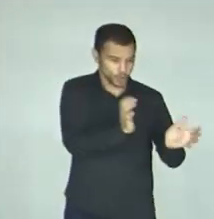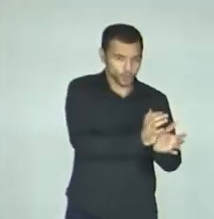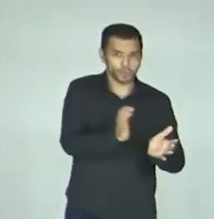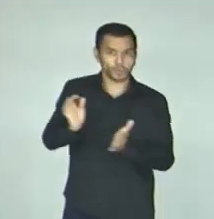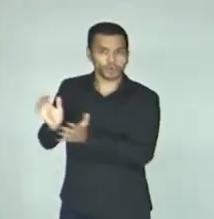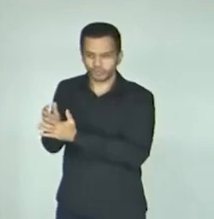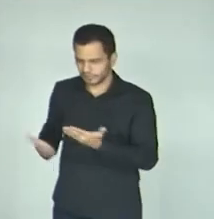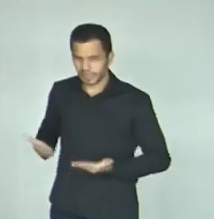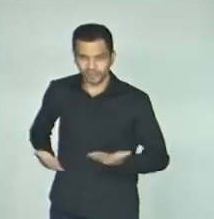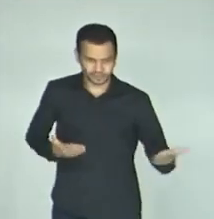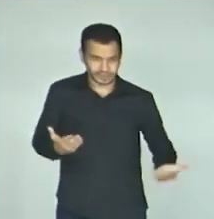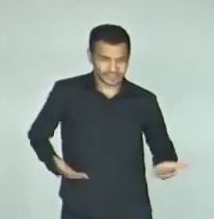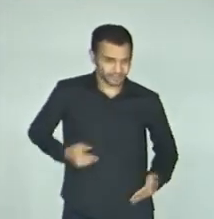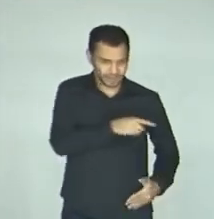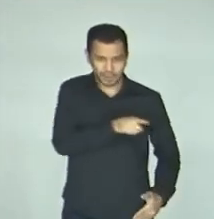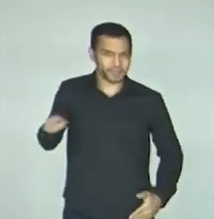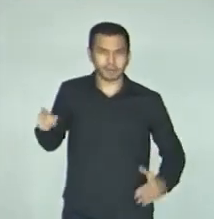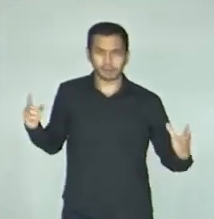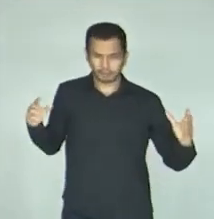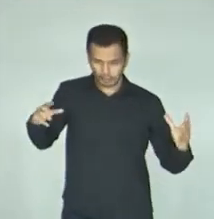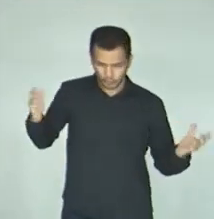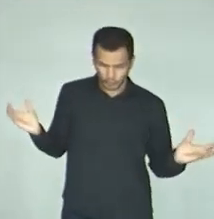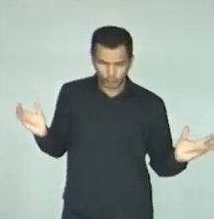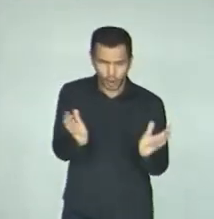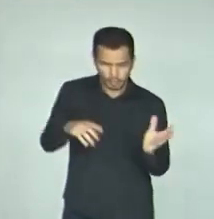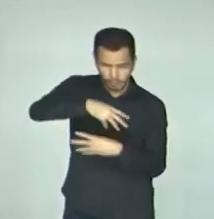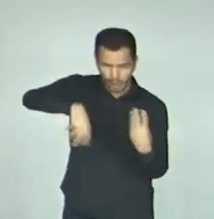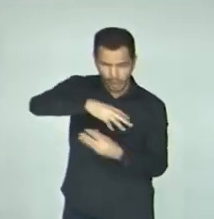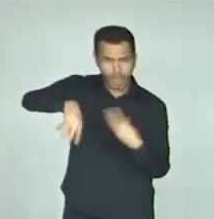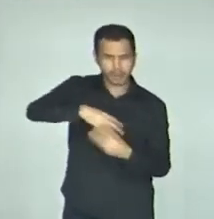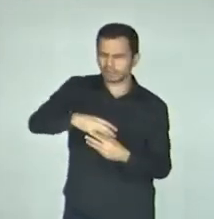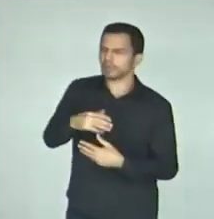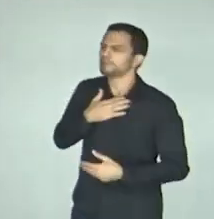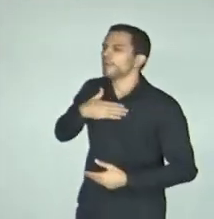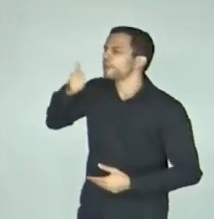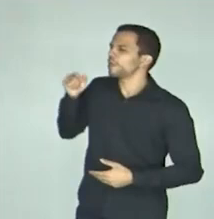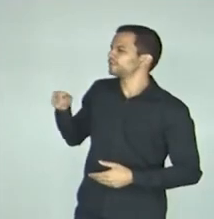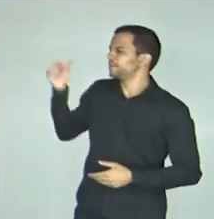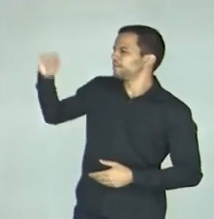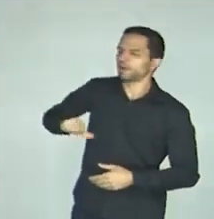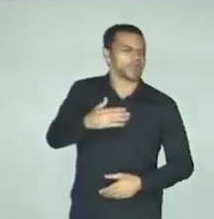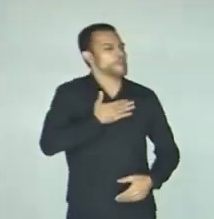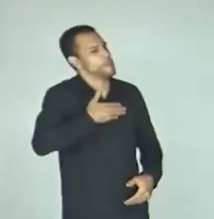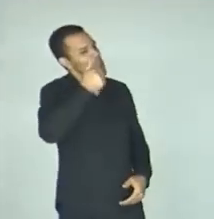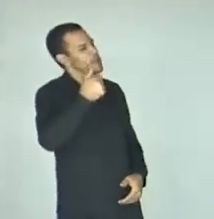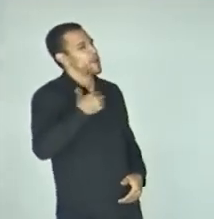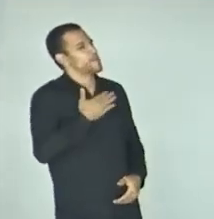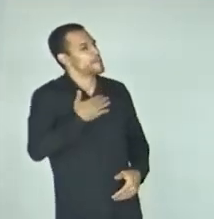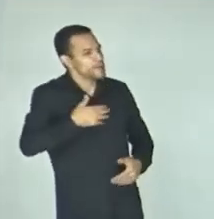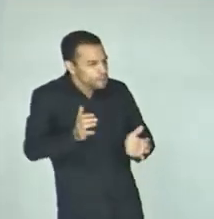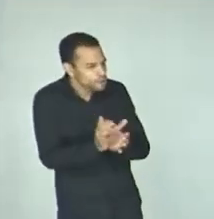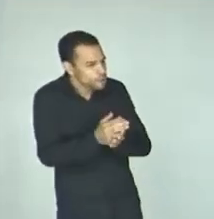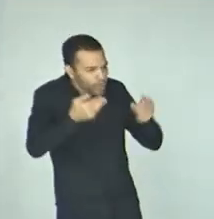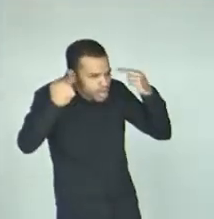empregados de cada um começa a discutir ter desavença não nosso rebanho vai ficar de primeiro depois o seu primeiro meu rebanho bebe